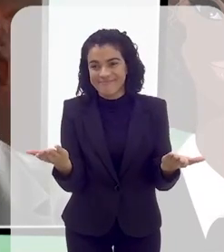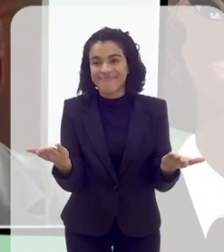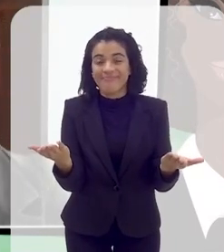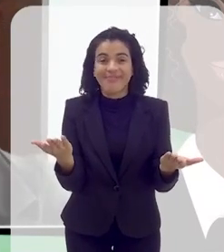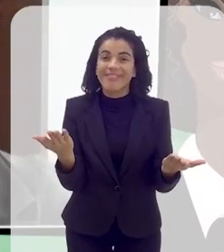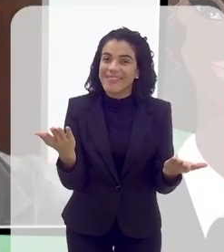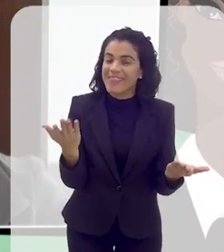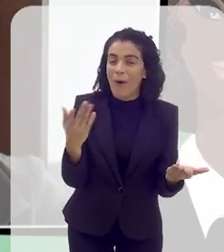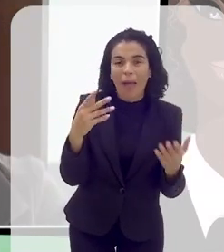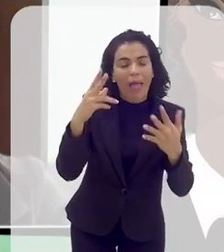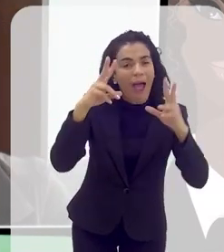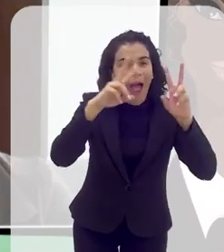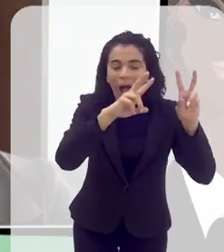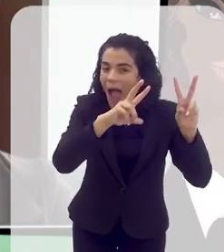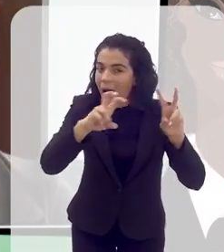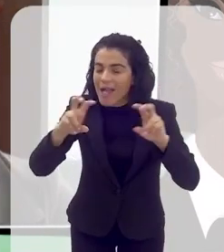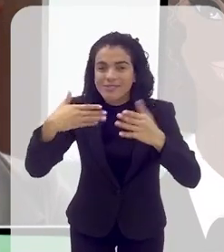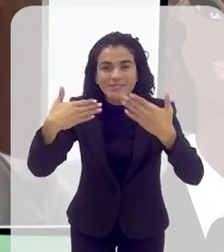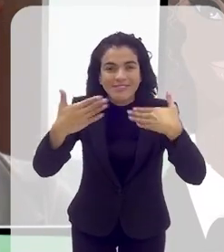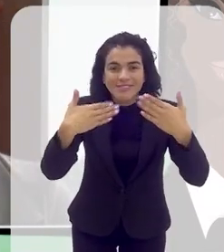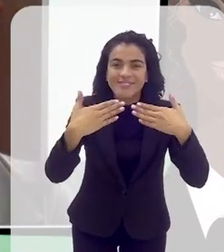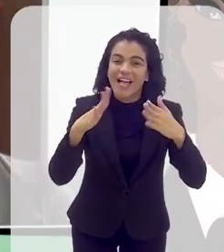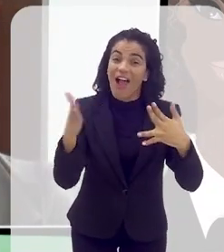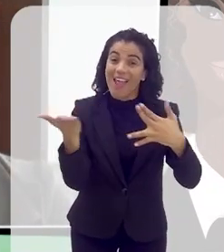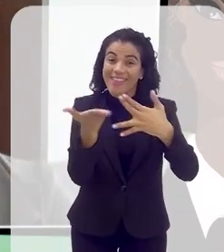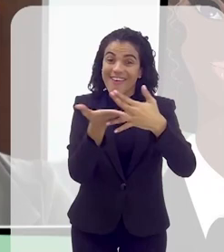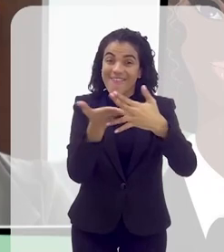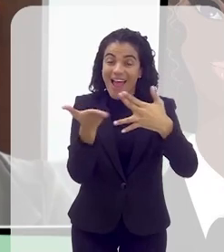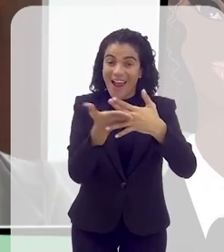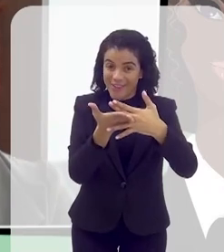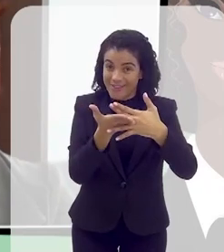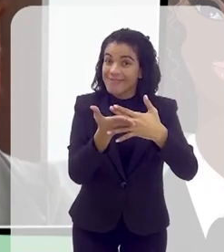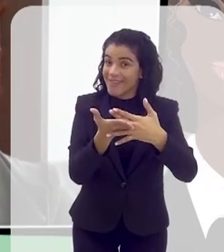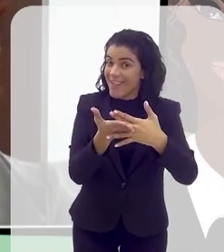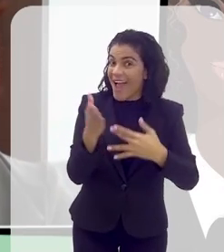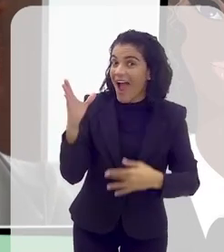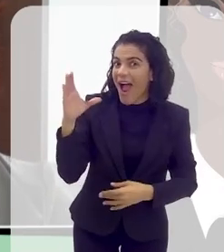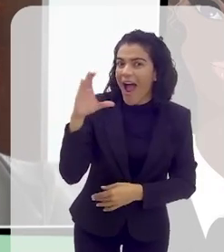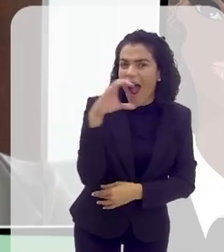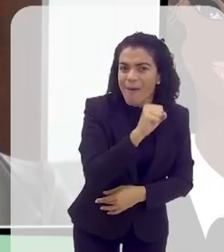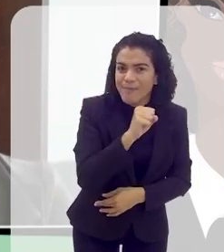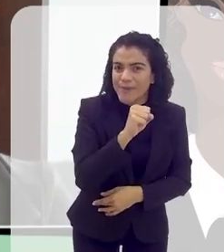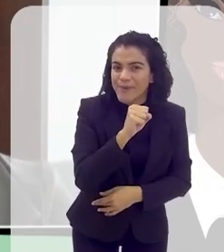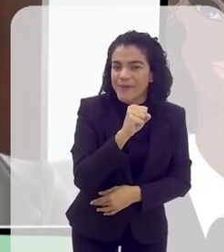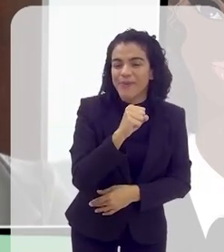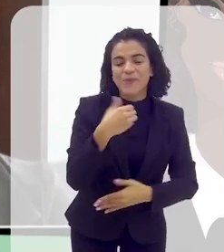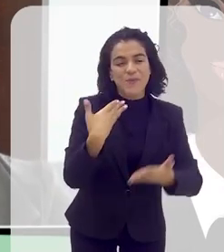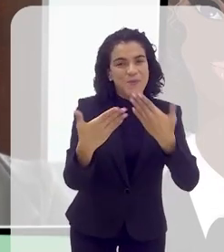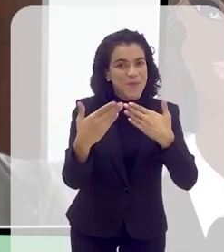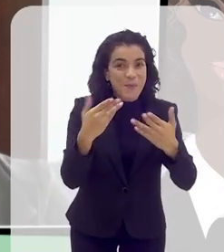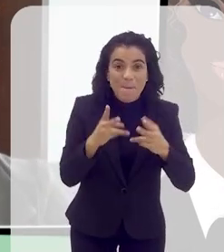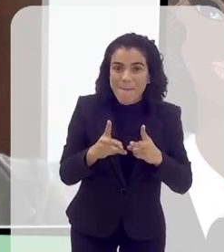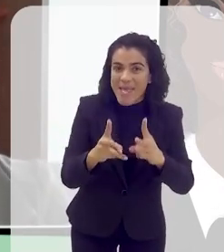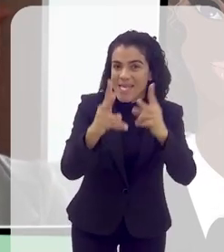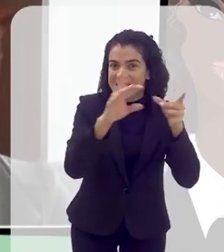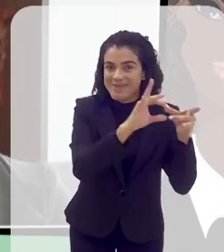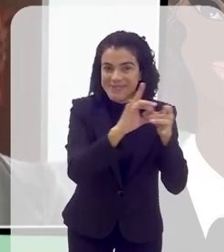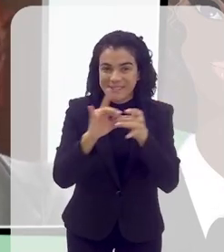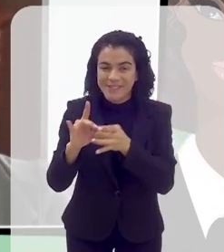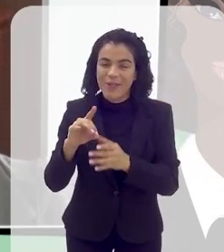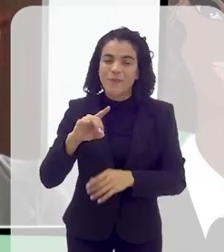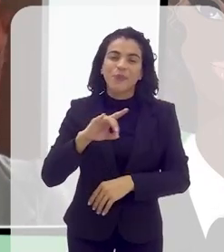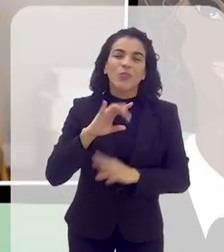Então, é muito assunto que a gente tem que falar, mas a gente vai para um intervalo, tá? Depois a gente volta com esse